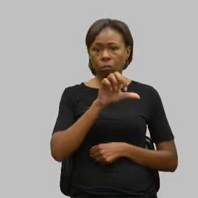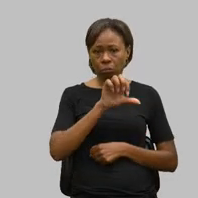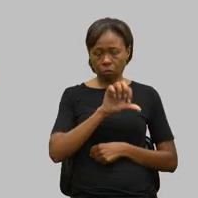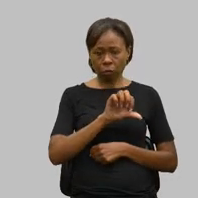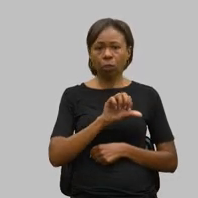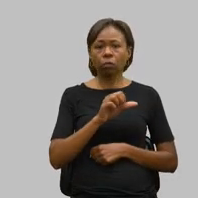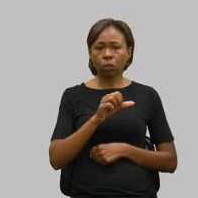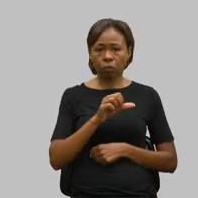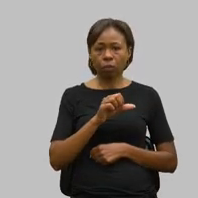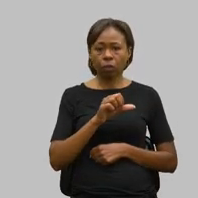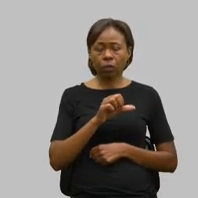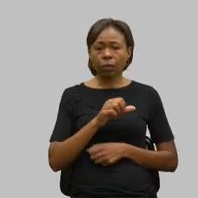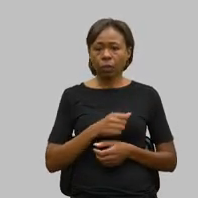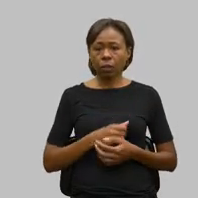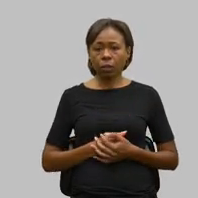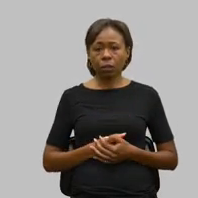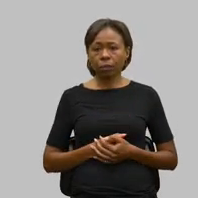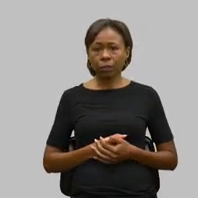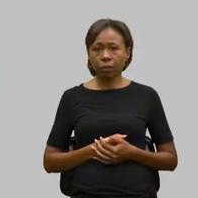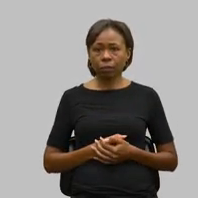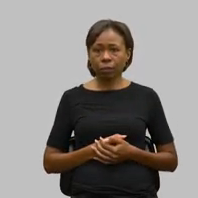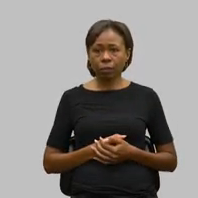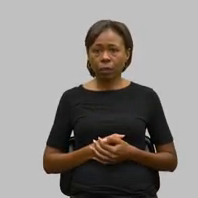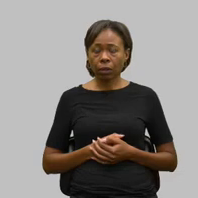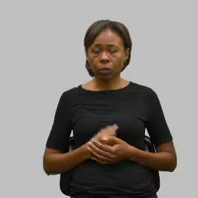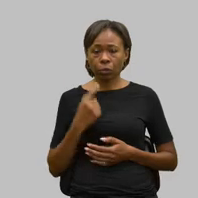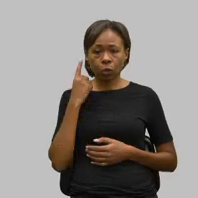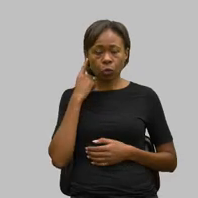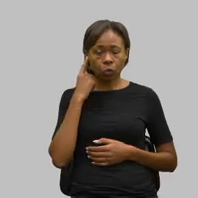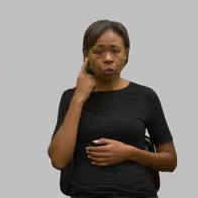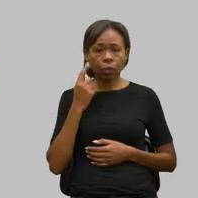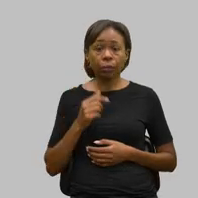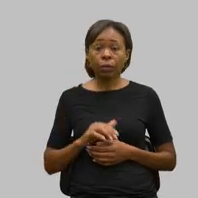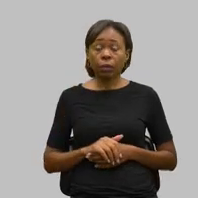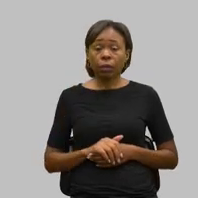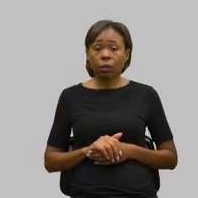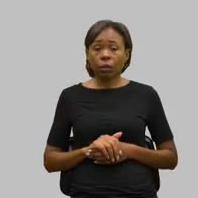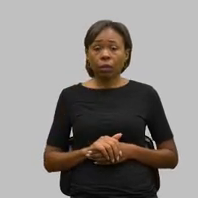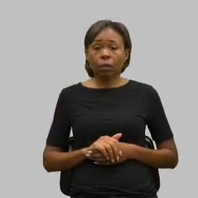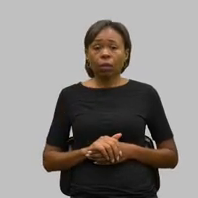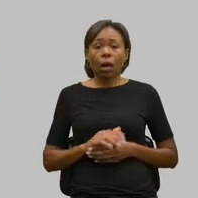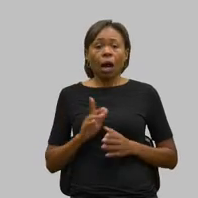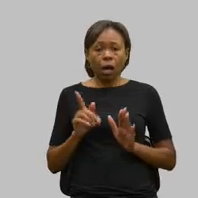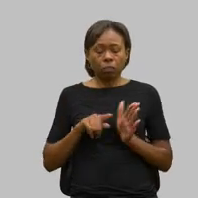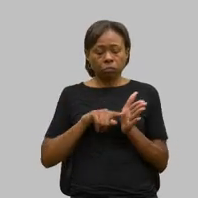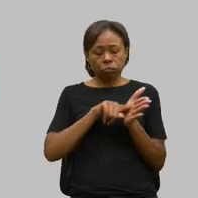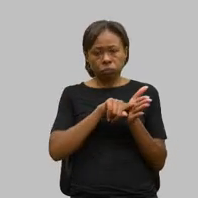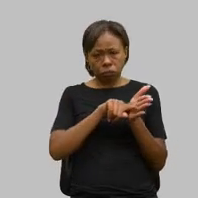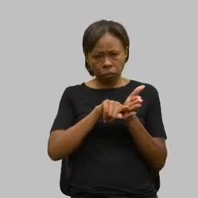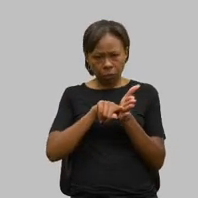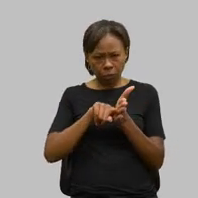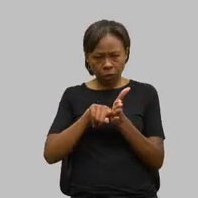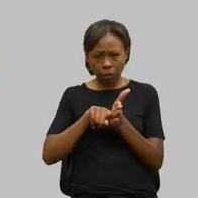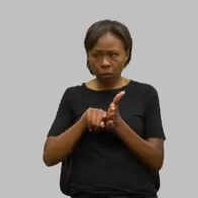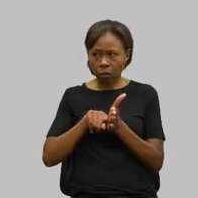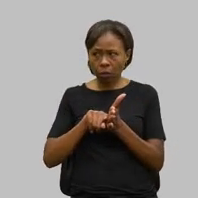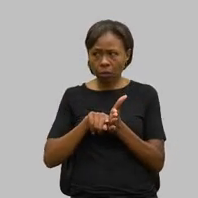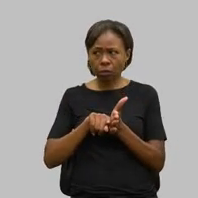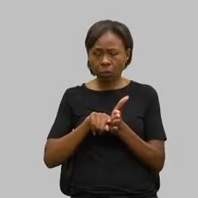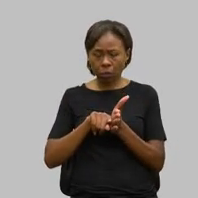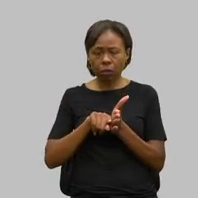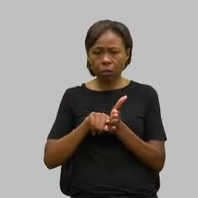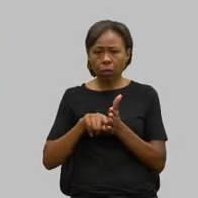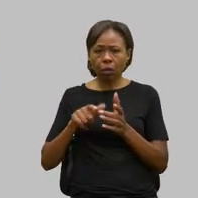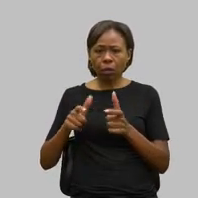oncologia. E aí foi feito um levantamento pelas regiões. E o que aconteceu?